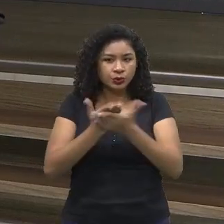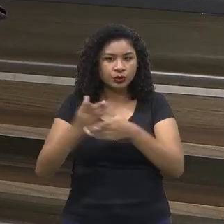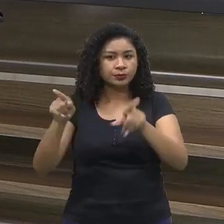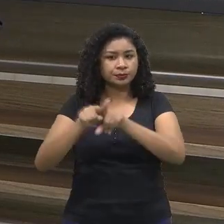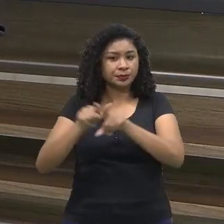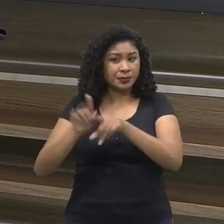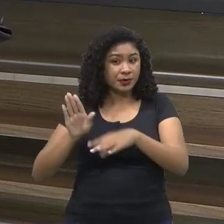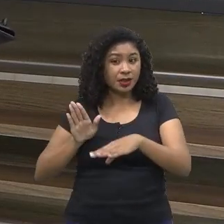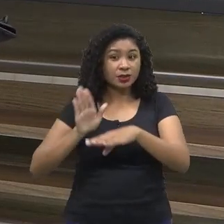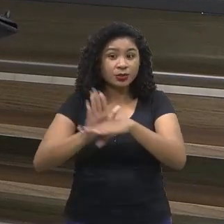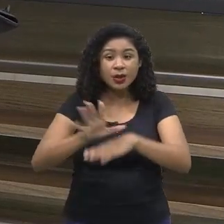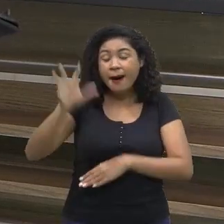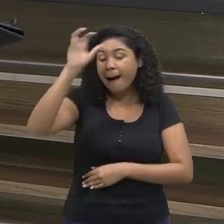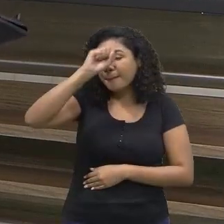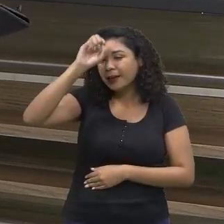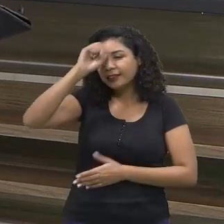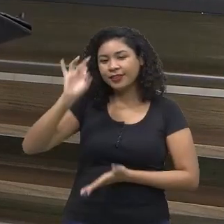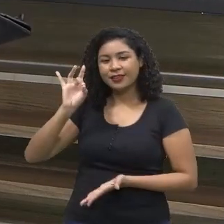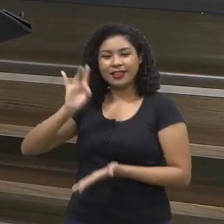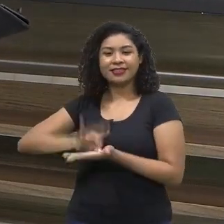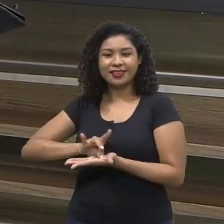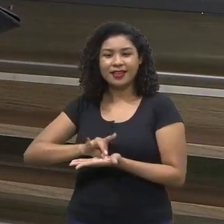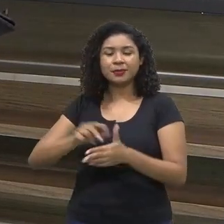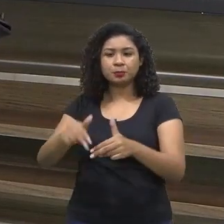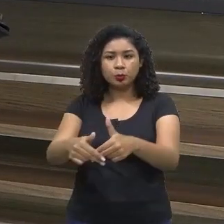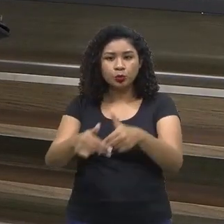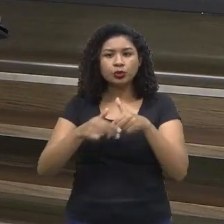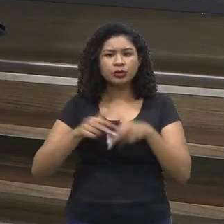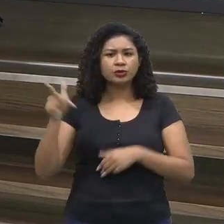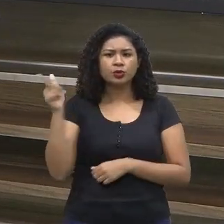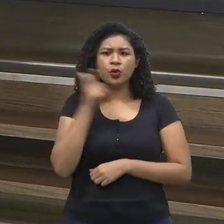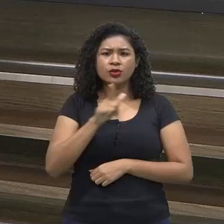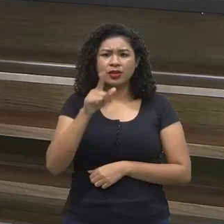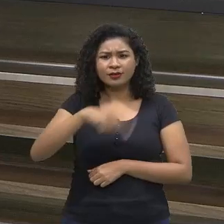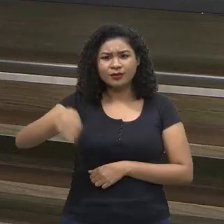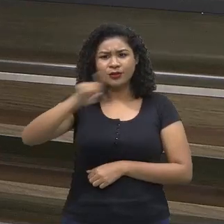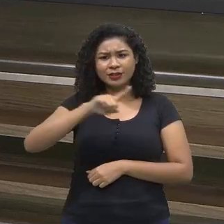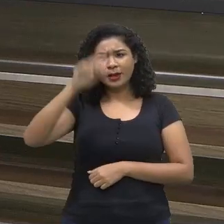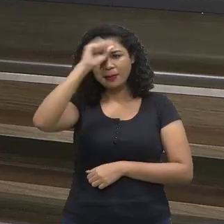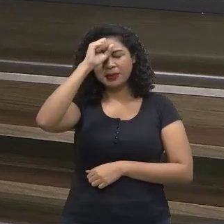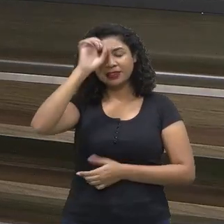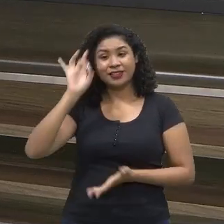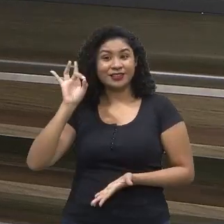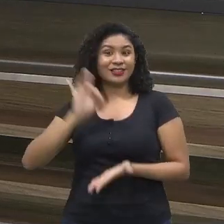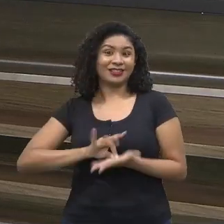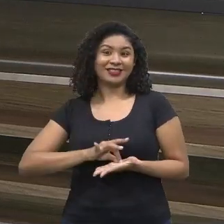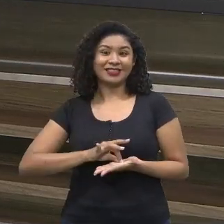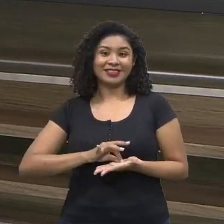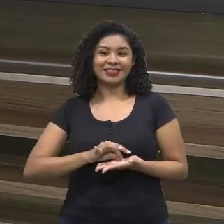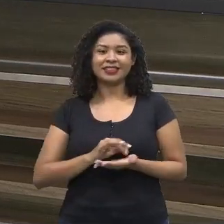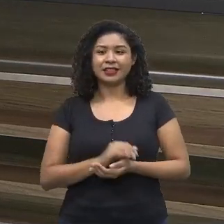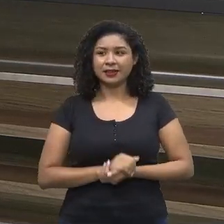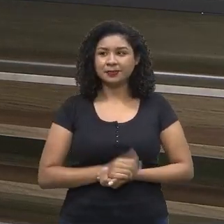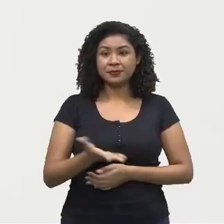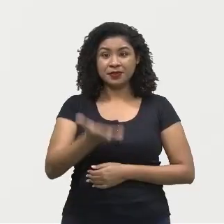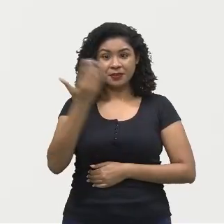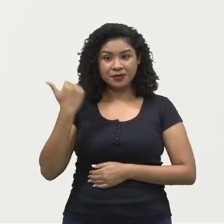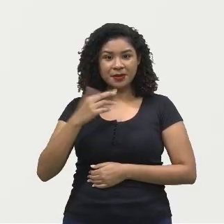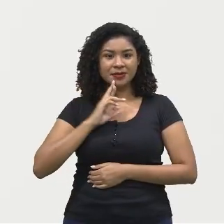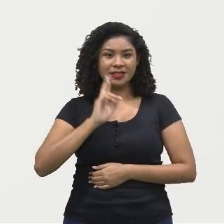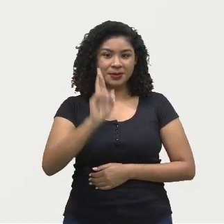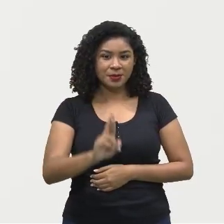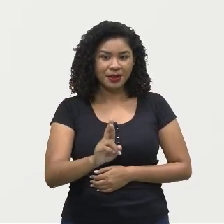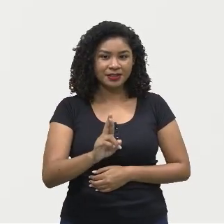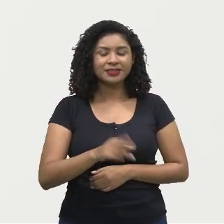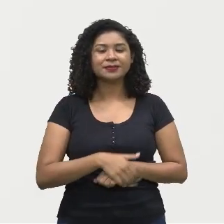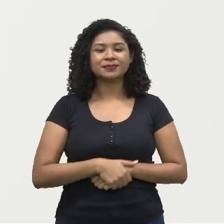você a aprender. É isso que torna a sua aprendizagem significativa. Então vamos à resposta, meus amores?